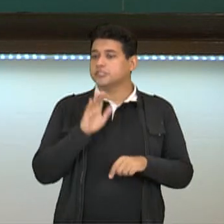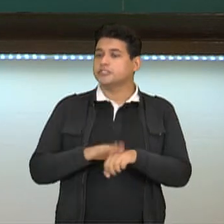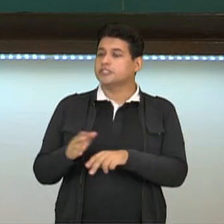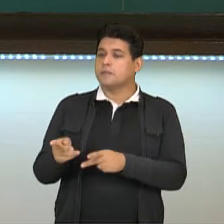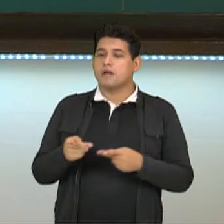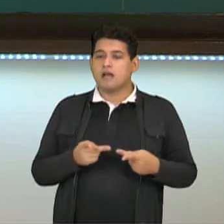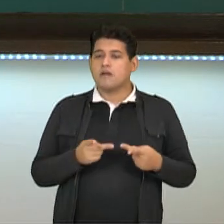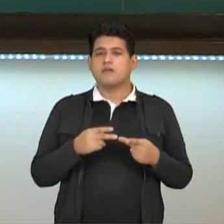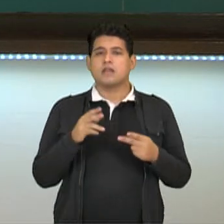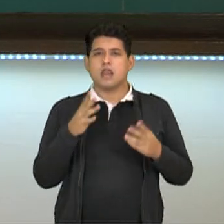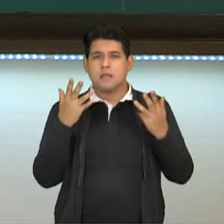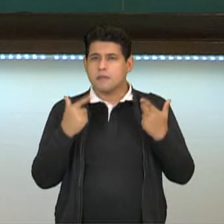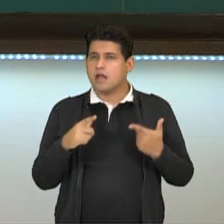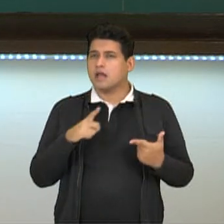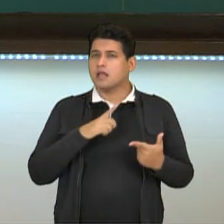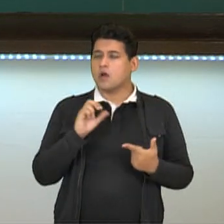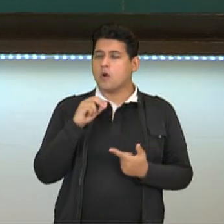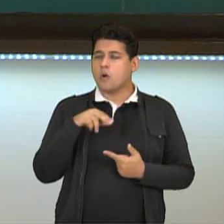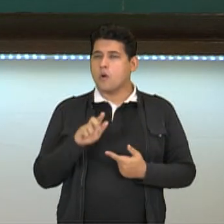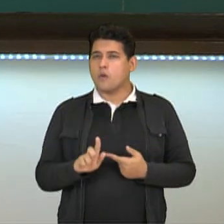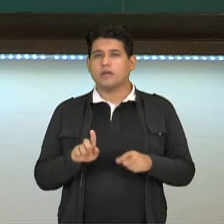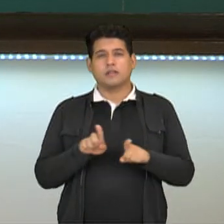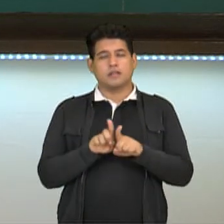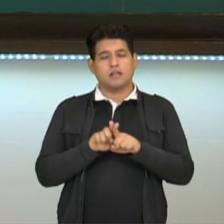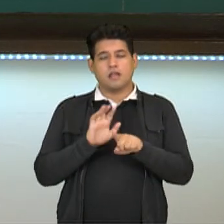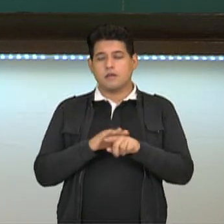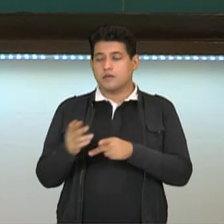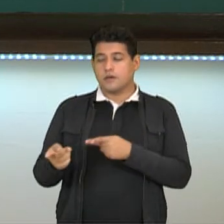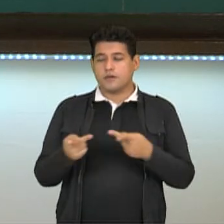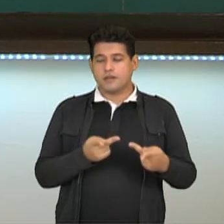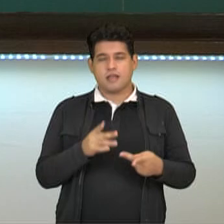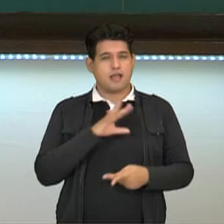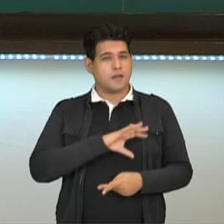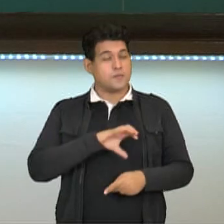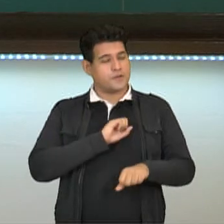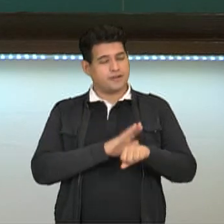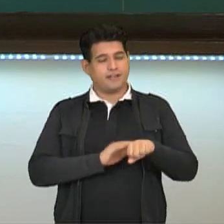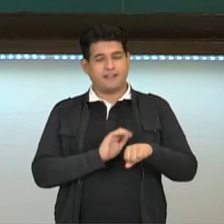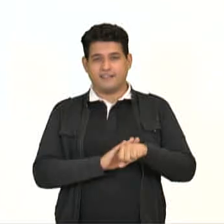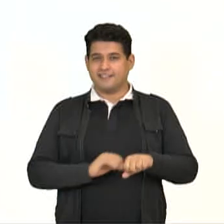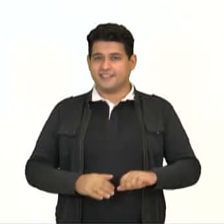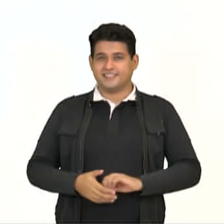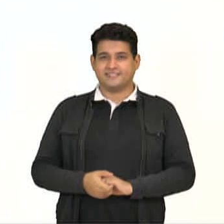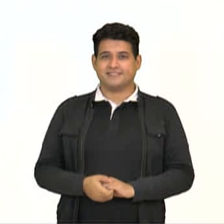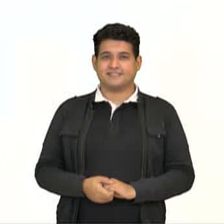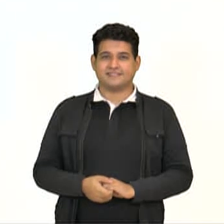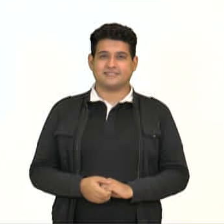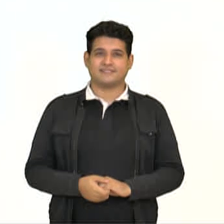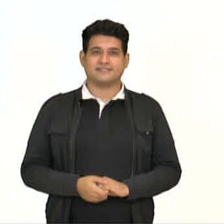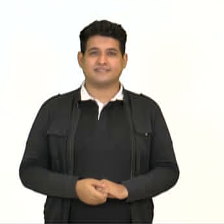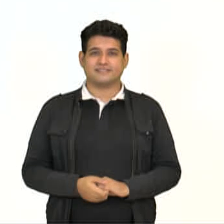disponível numa ONG, né, num abrigo, para que você possa acolher e dar amor para esse bichinho, certo?